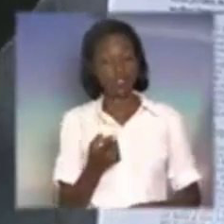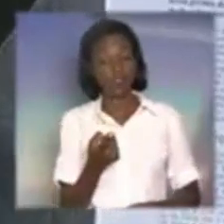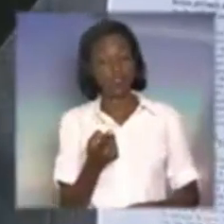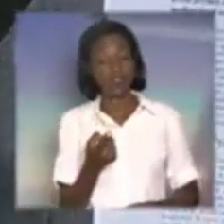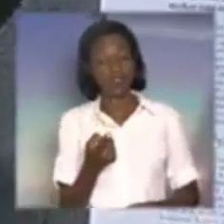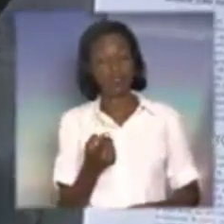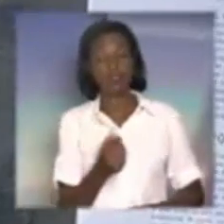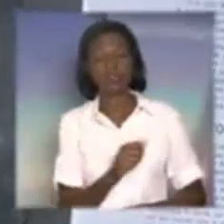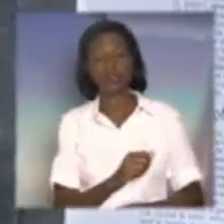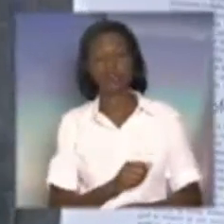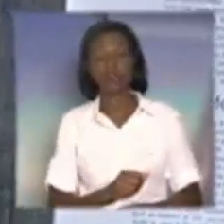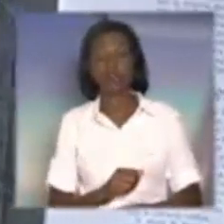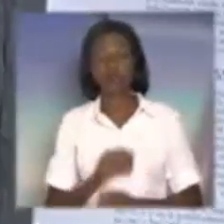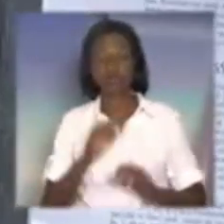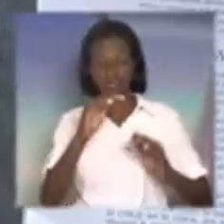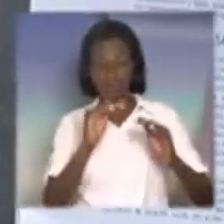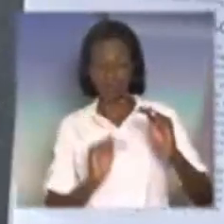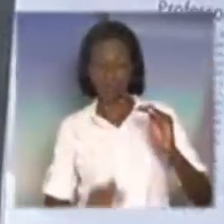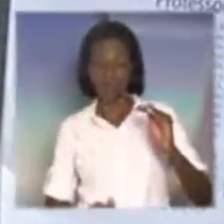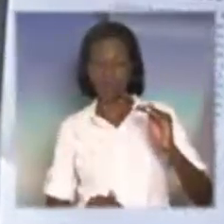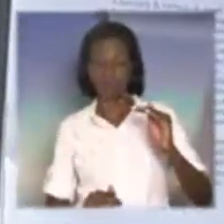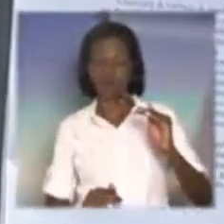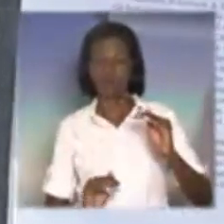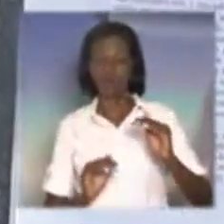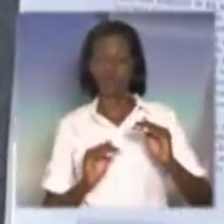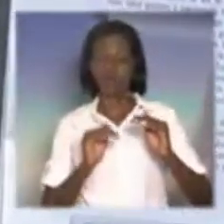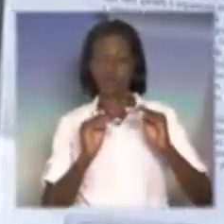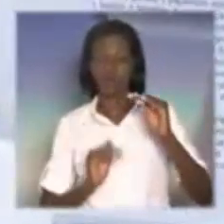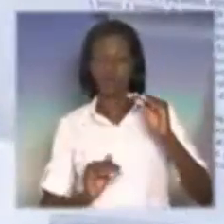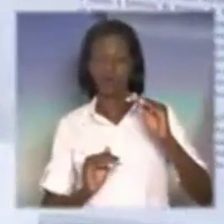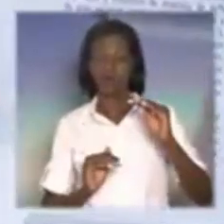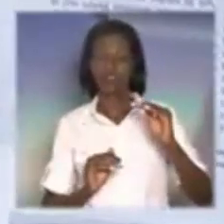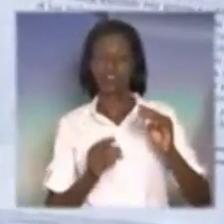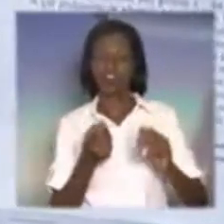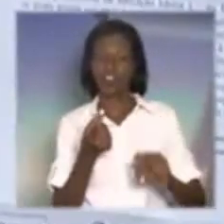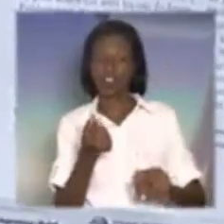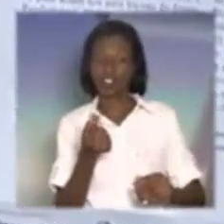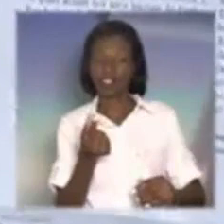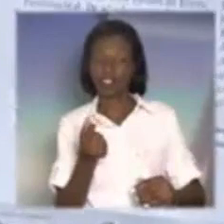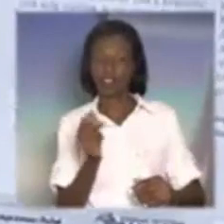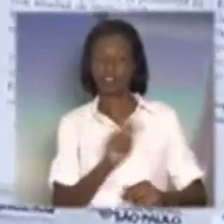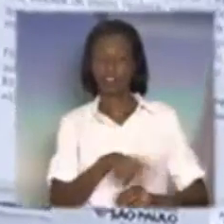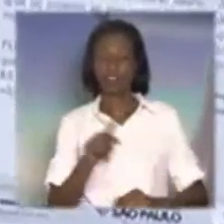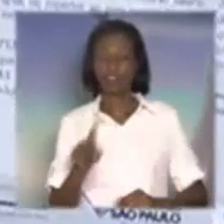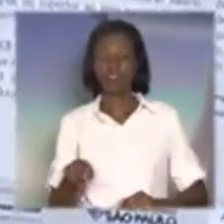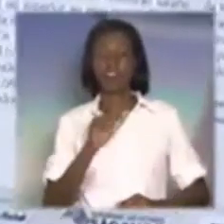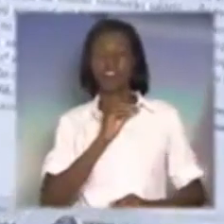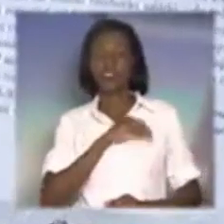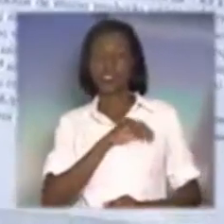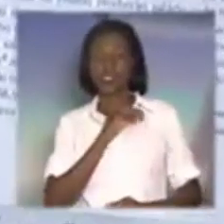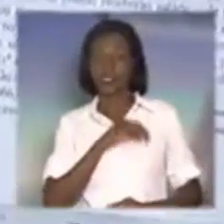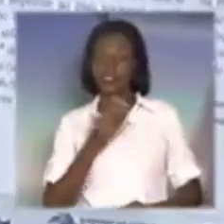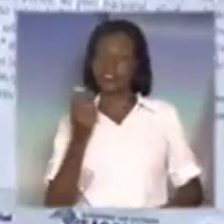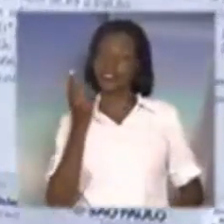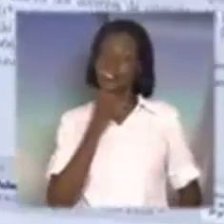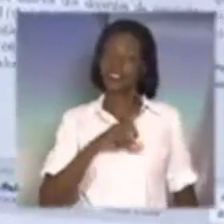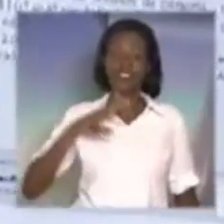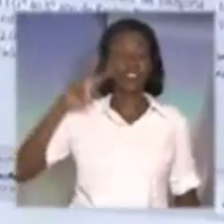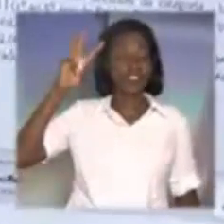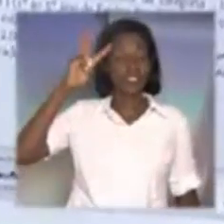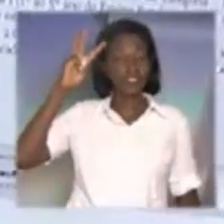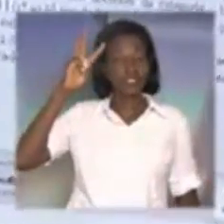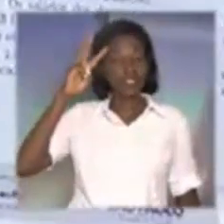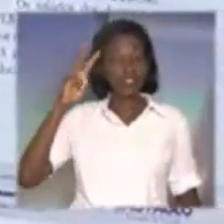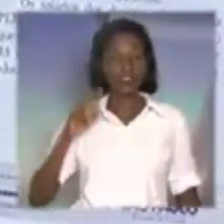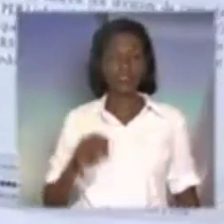matéria embaixo na parte de baixo né que houve um reajuste salarial para os professores eu